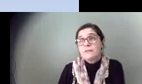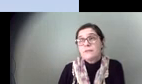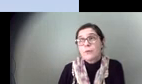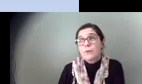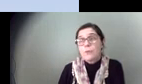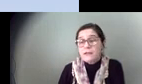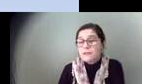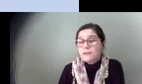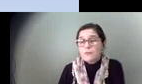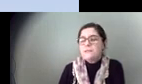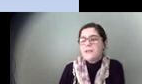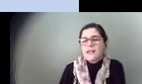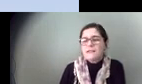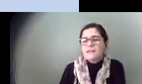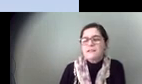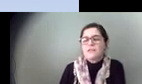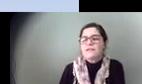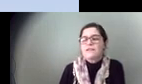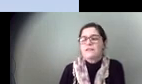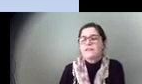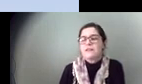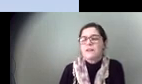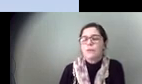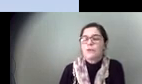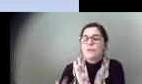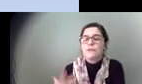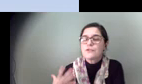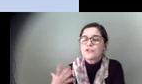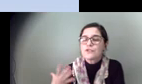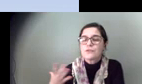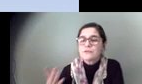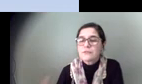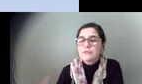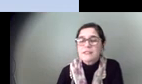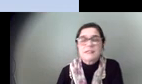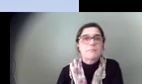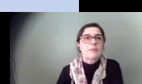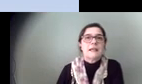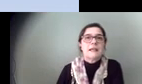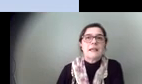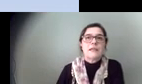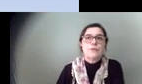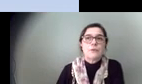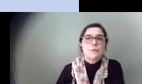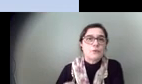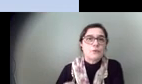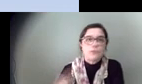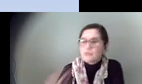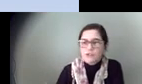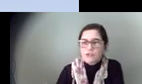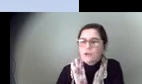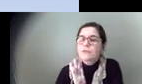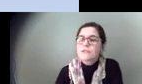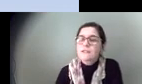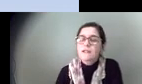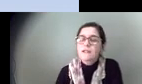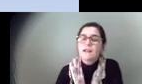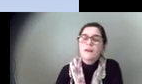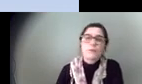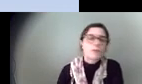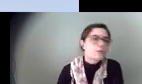teve como base algumas experiências na nossa vida, né? Ou porque o professor de educação física ele foi muito motivacional